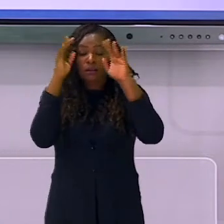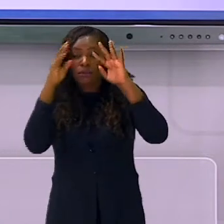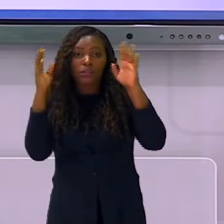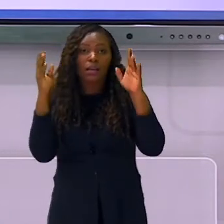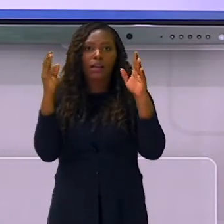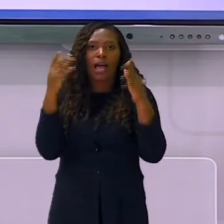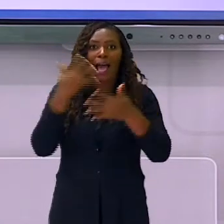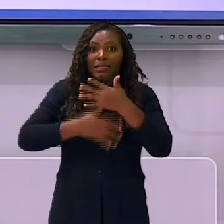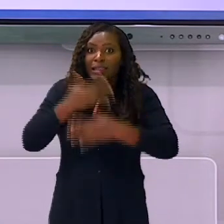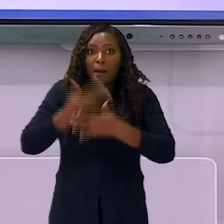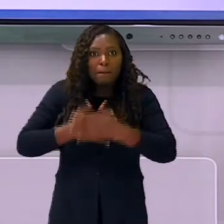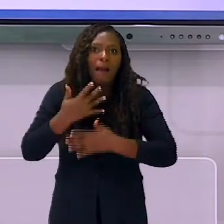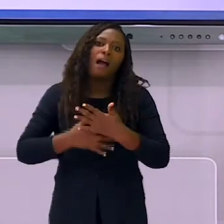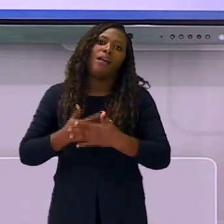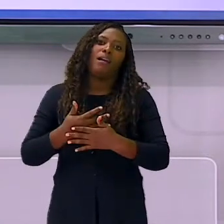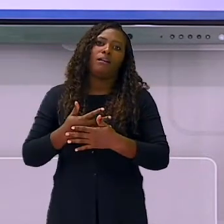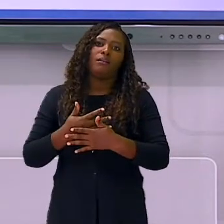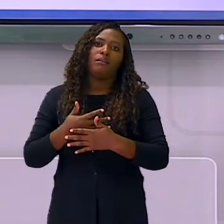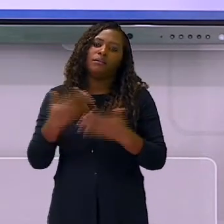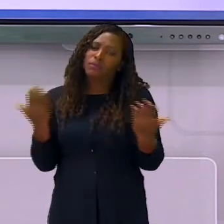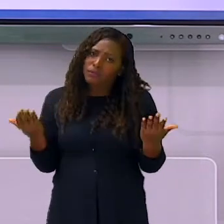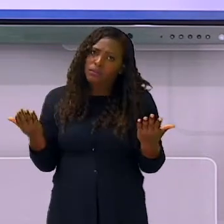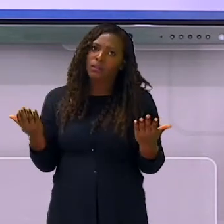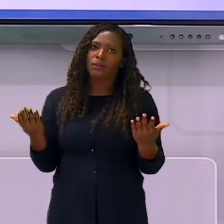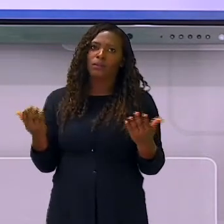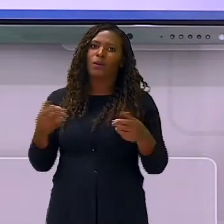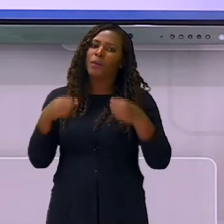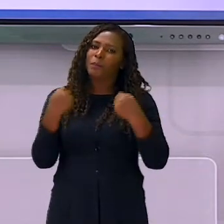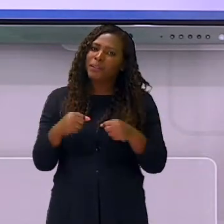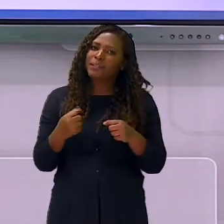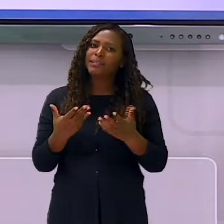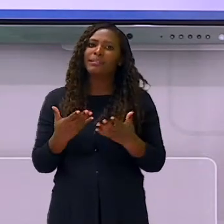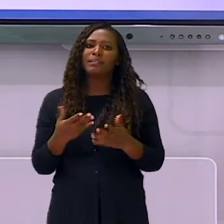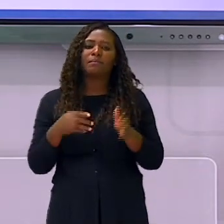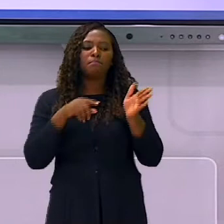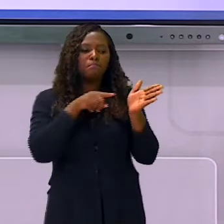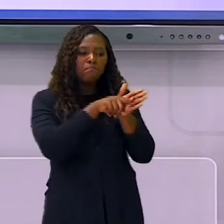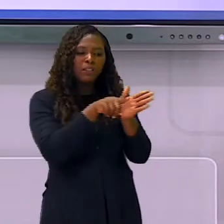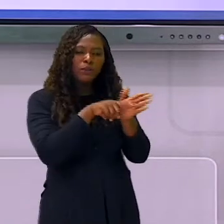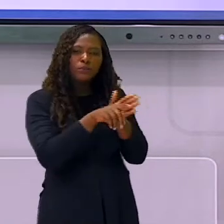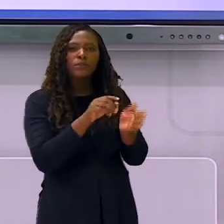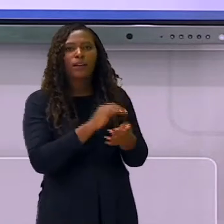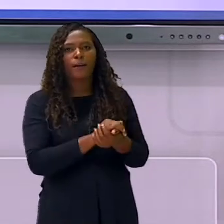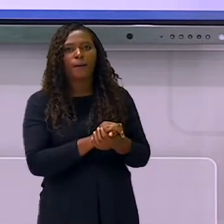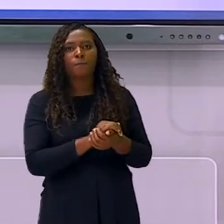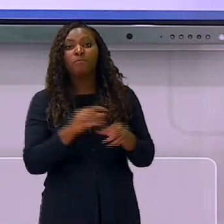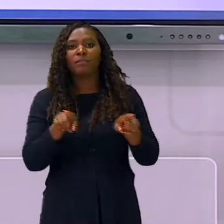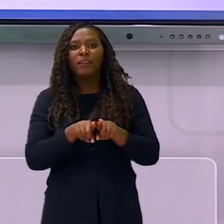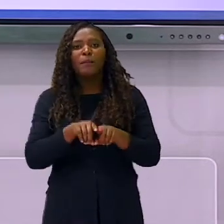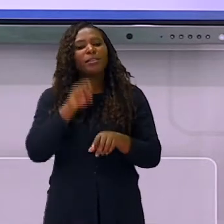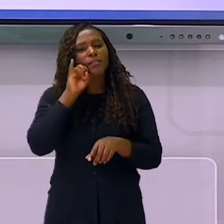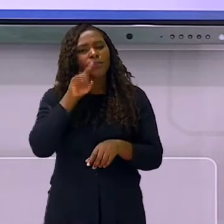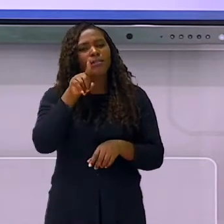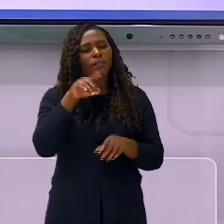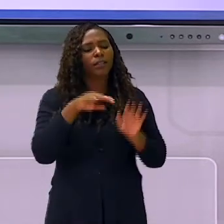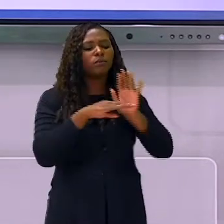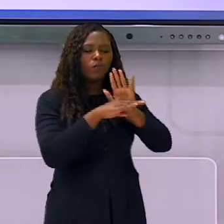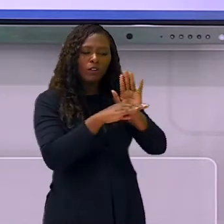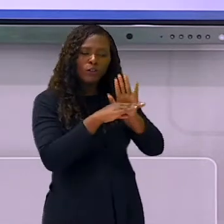O ideal é que você ou a pessoa que vai ajudá-lo fique posicionado na frente